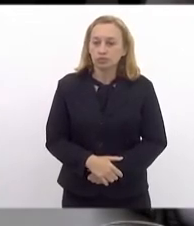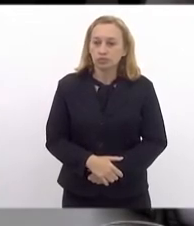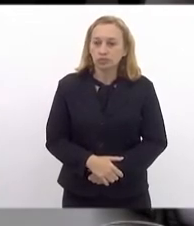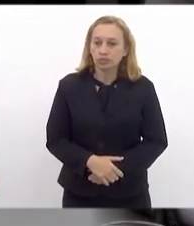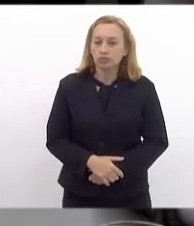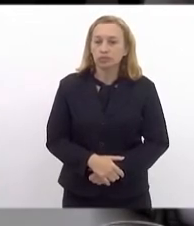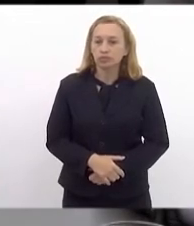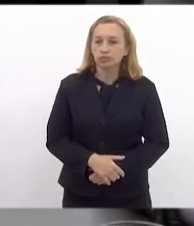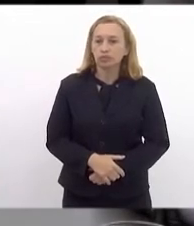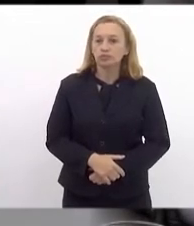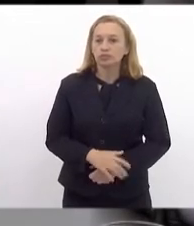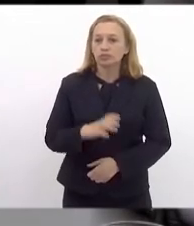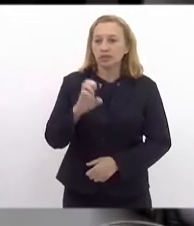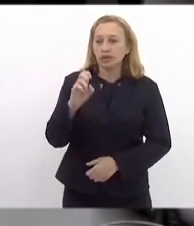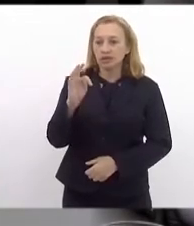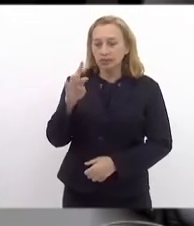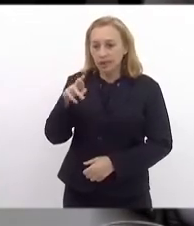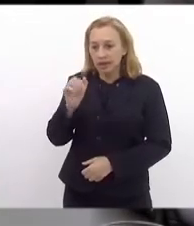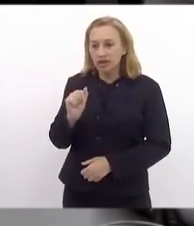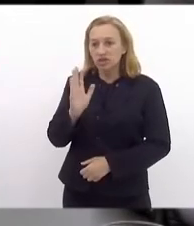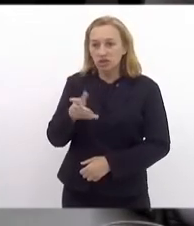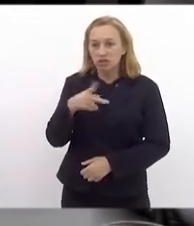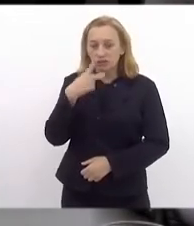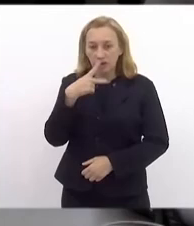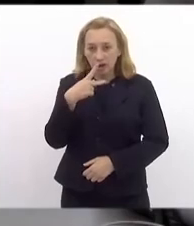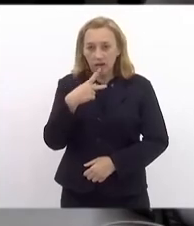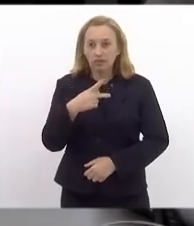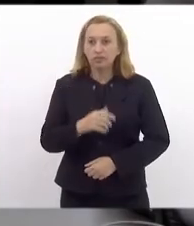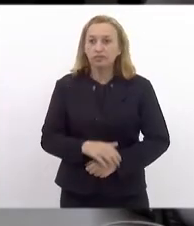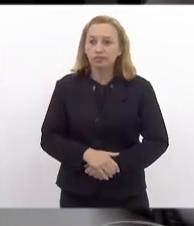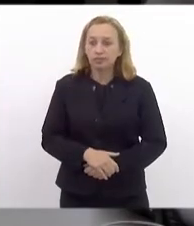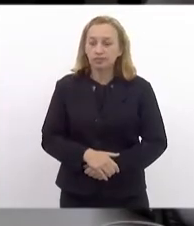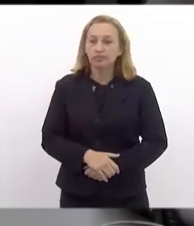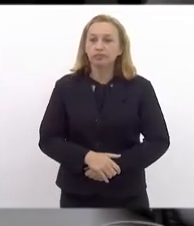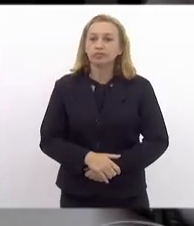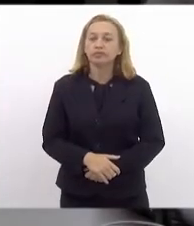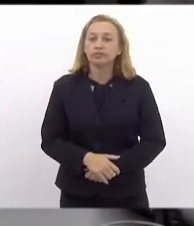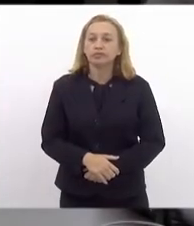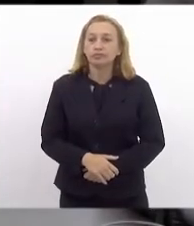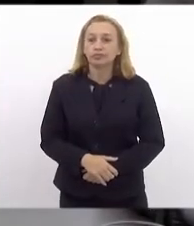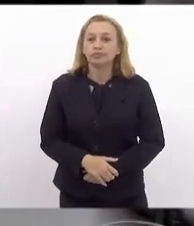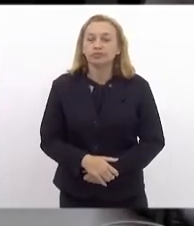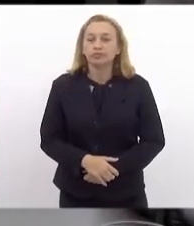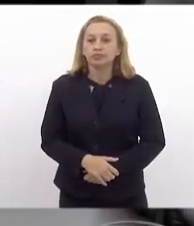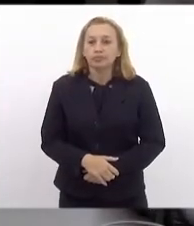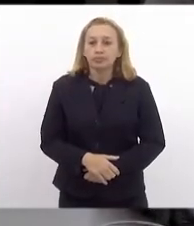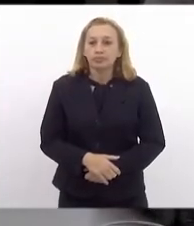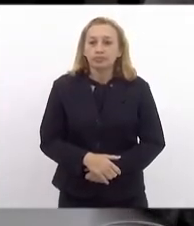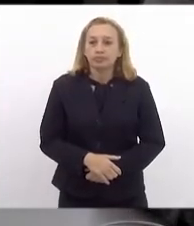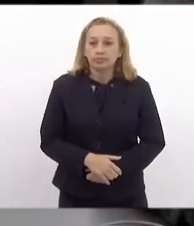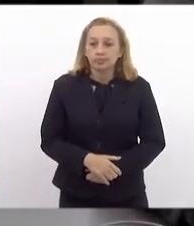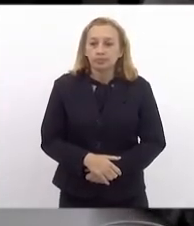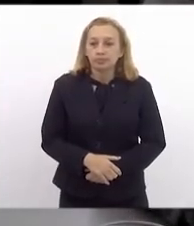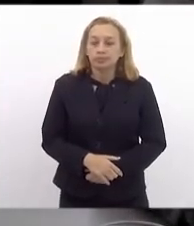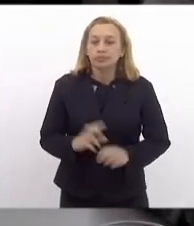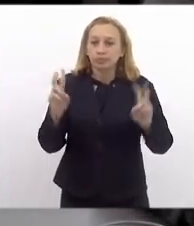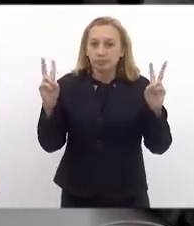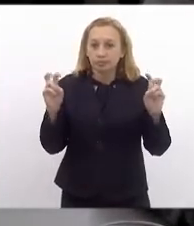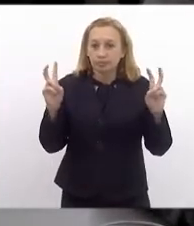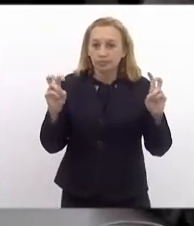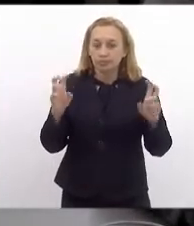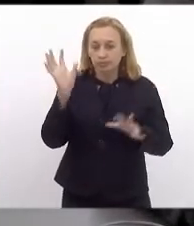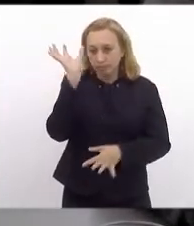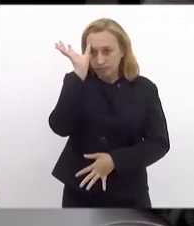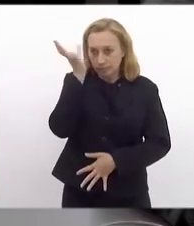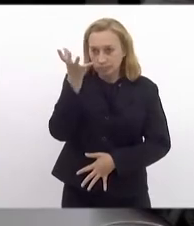eu: a estamparia já foi falado de uma maneira de outro processo Então e e o a questão de